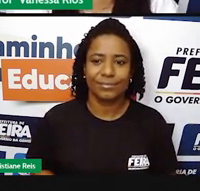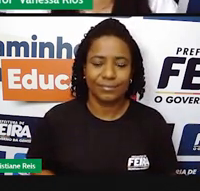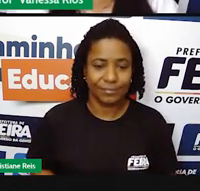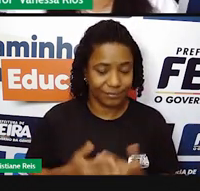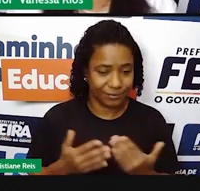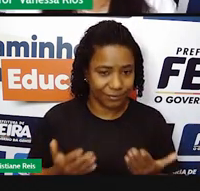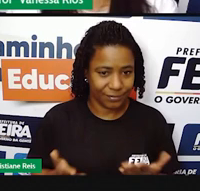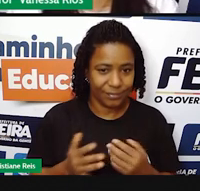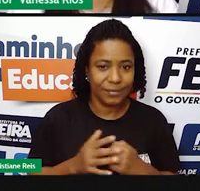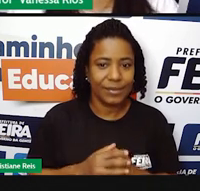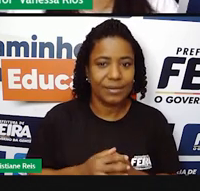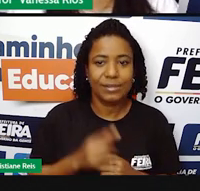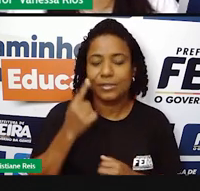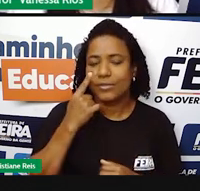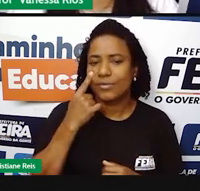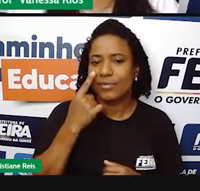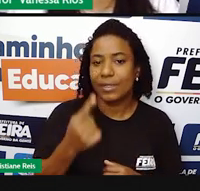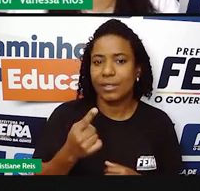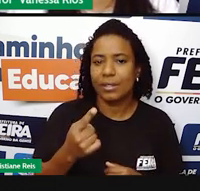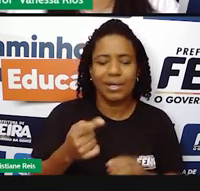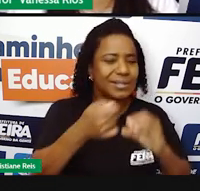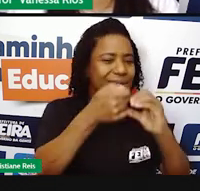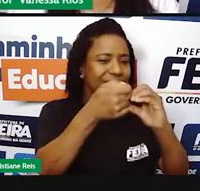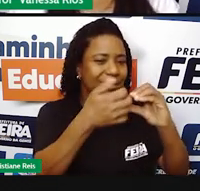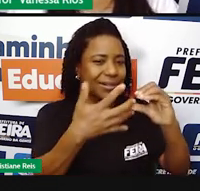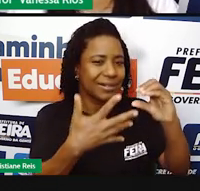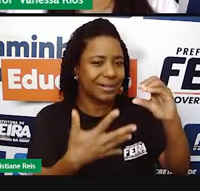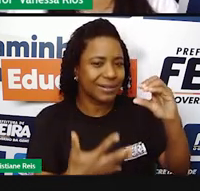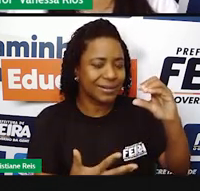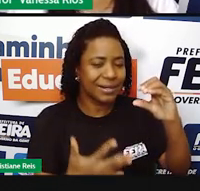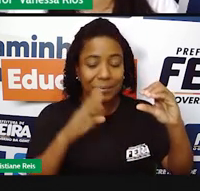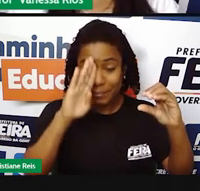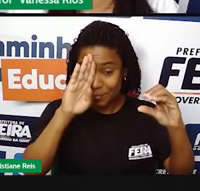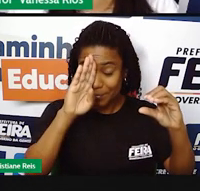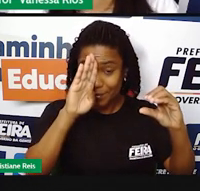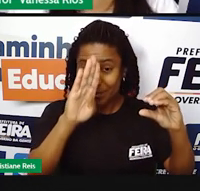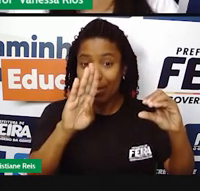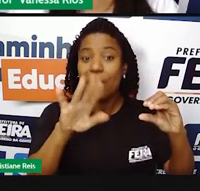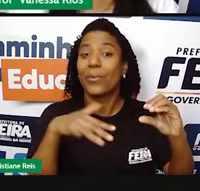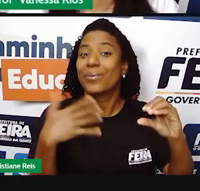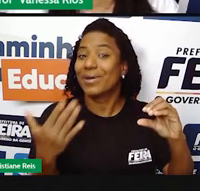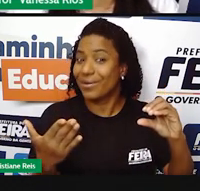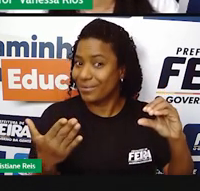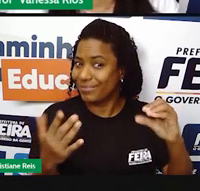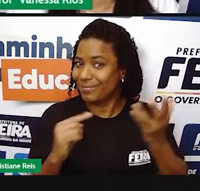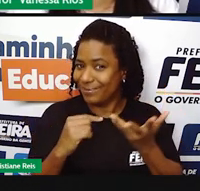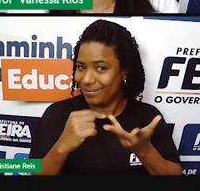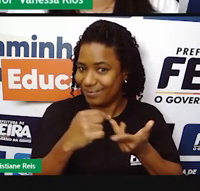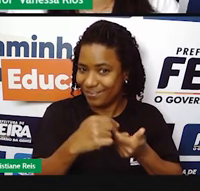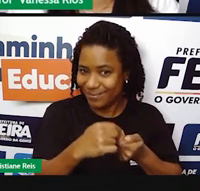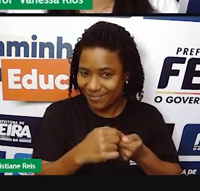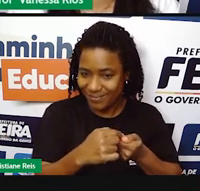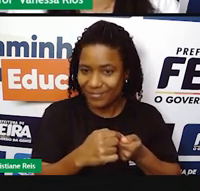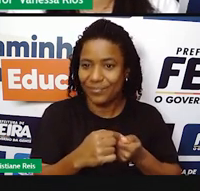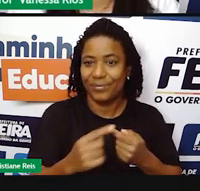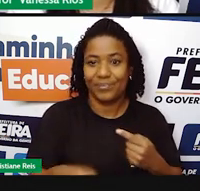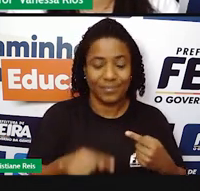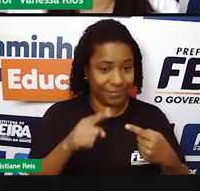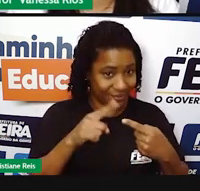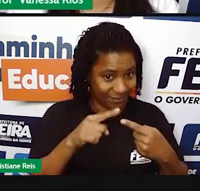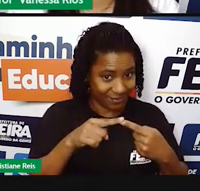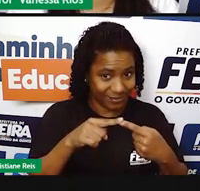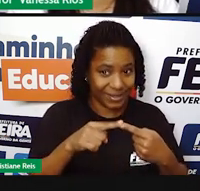E aí a gente vai observar, então, quais as principais características da reportagem. As reportagens